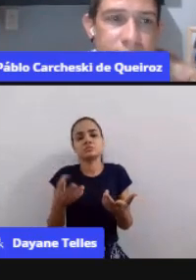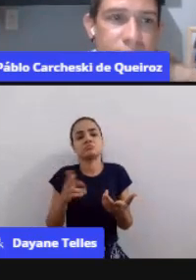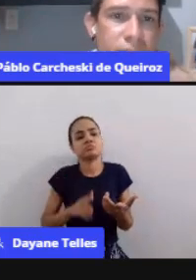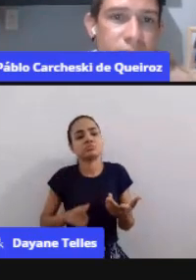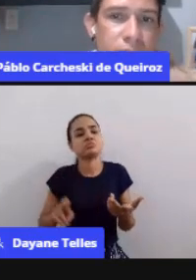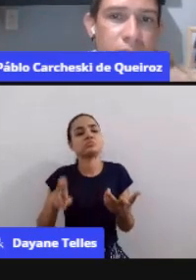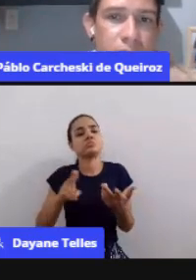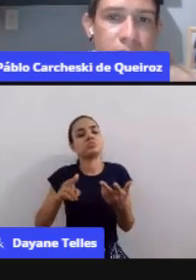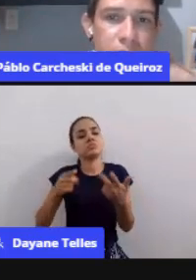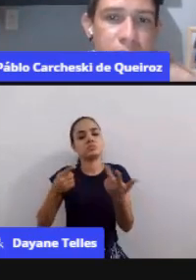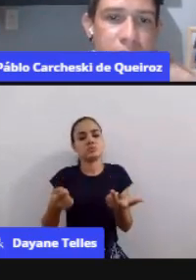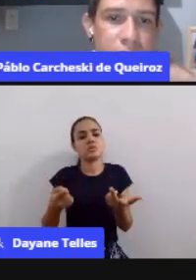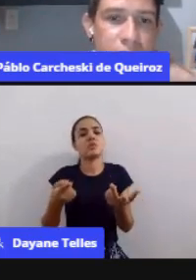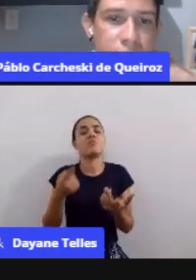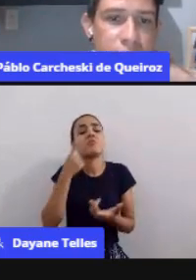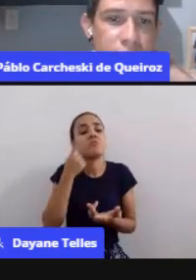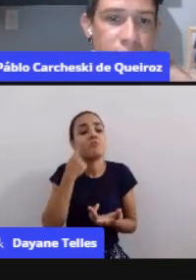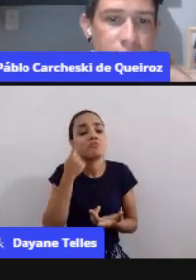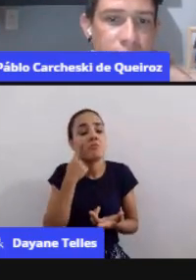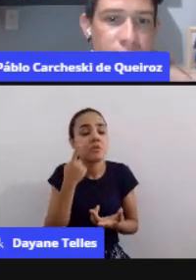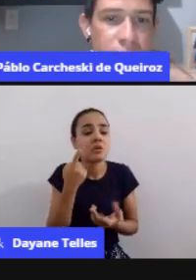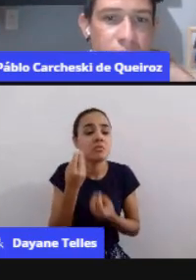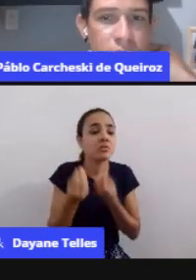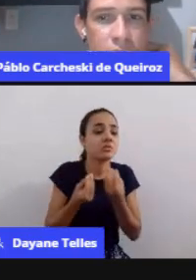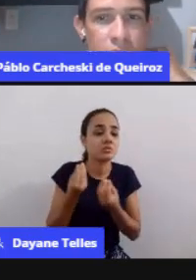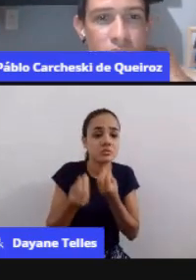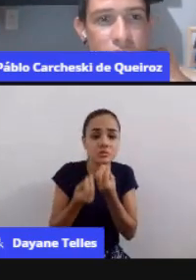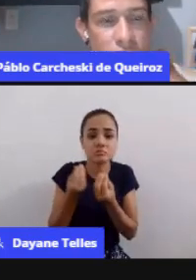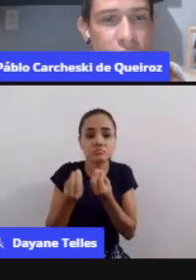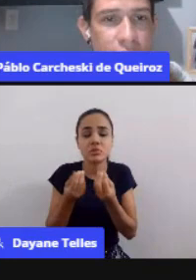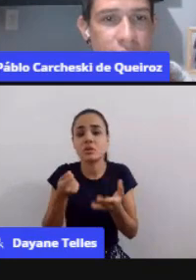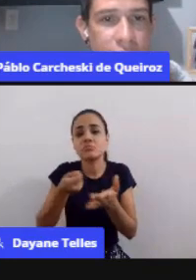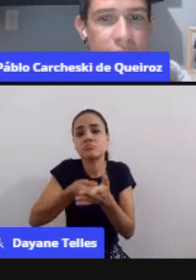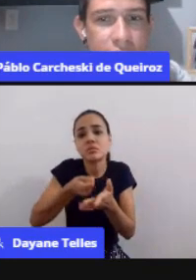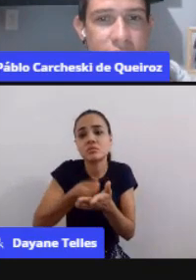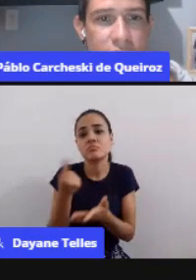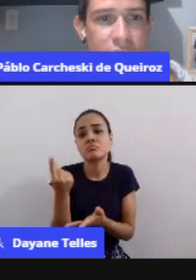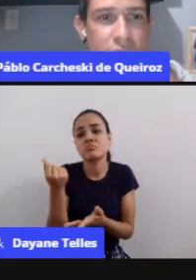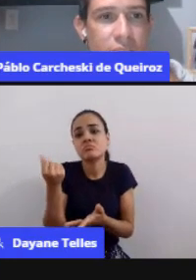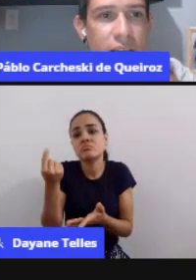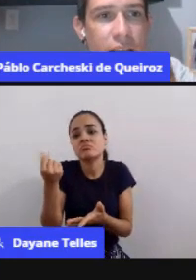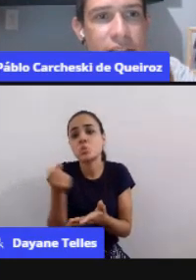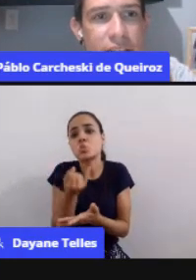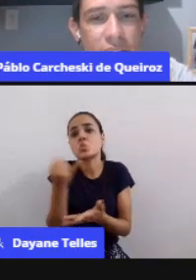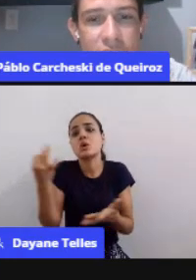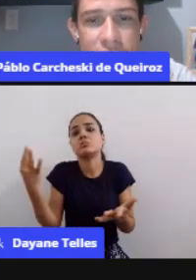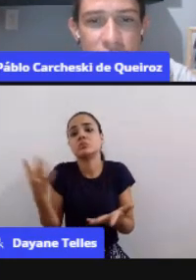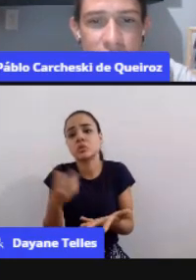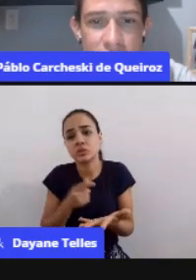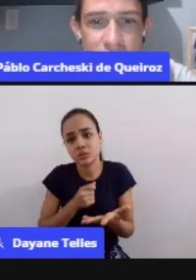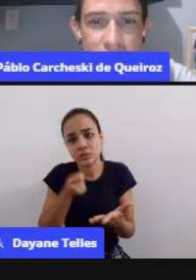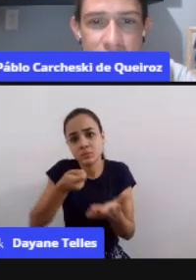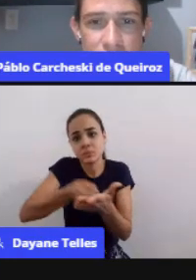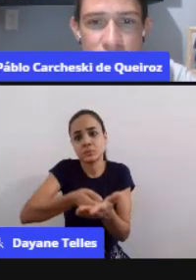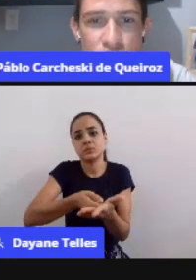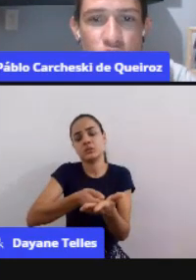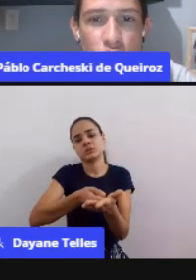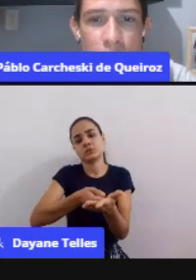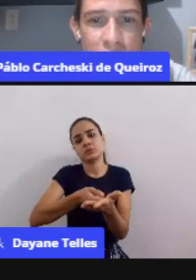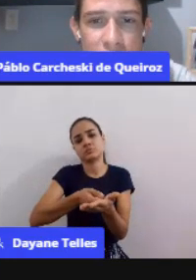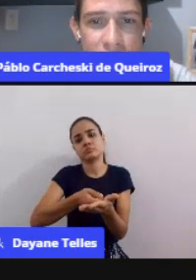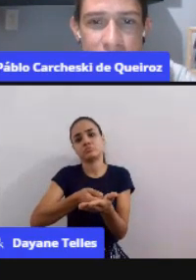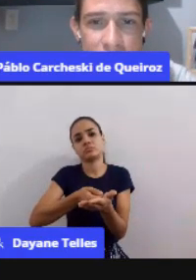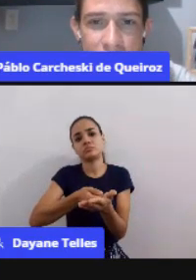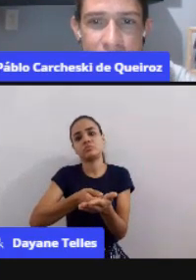discutir essa situação? Então, essa relação, né,